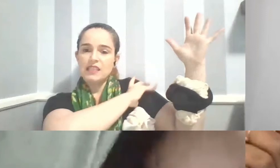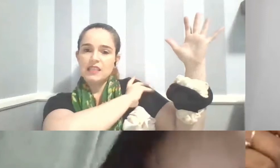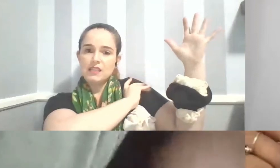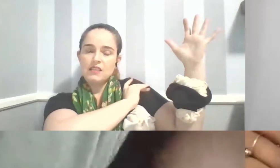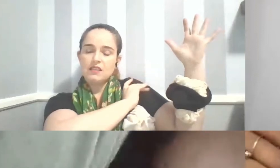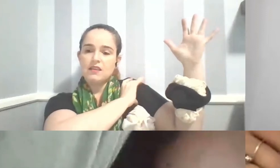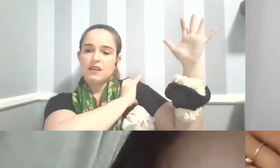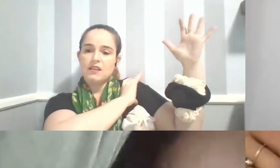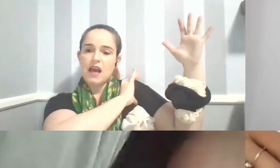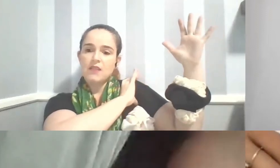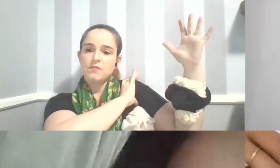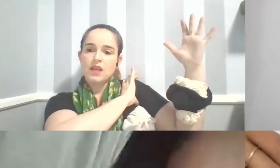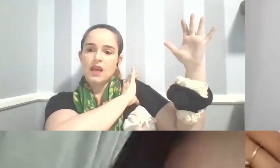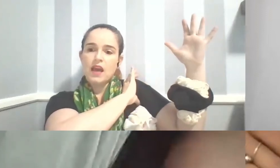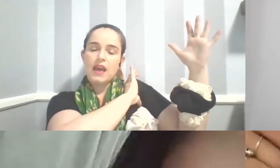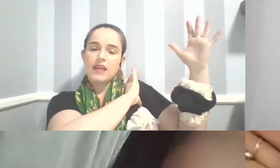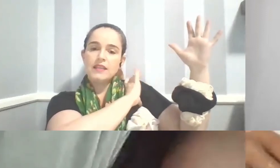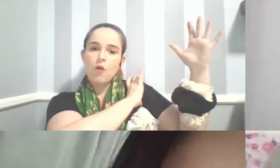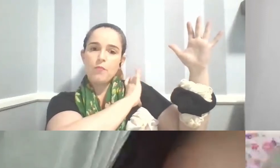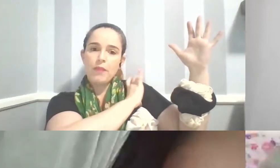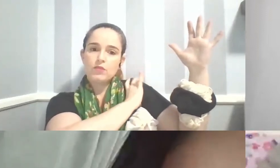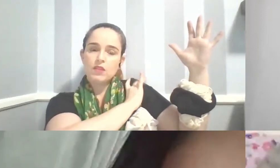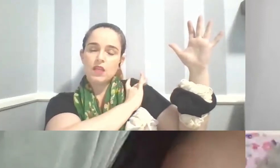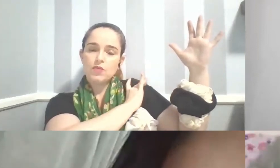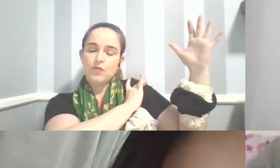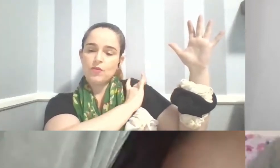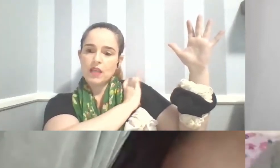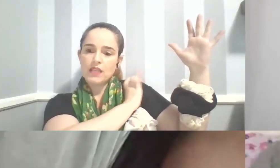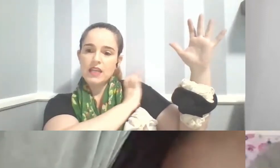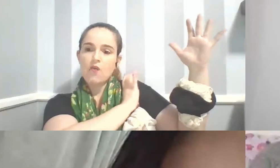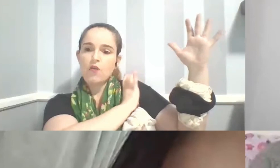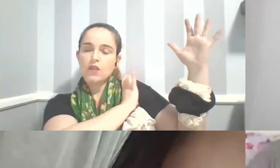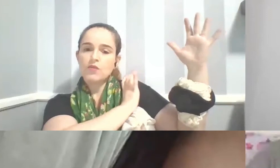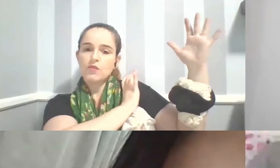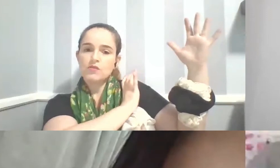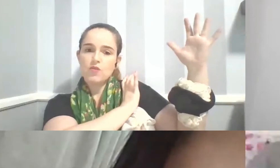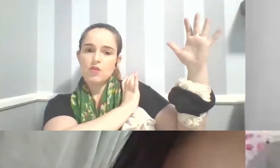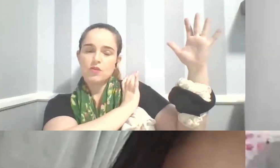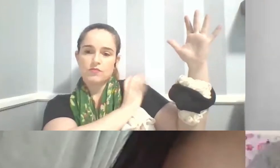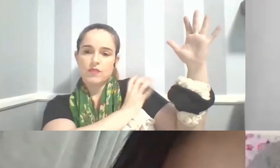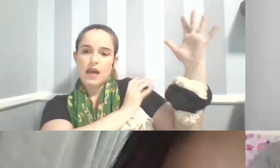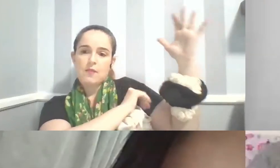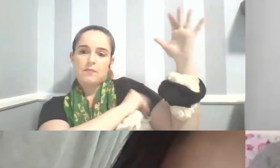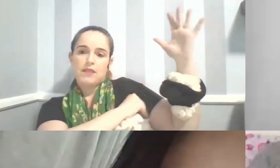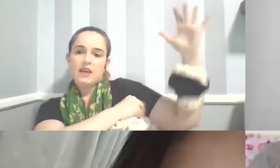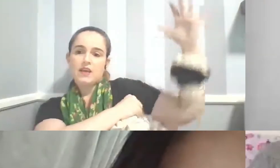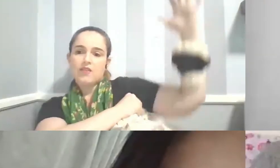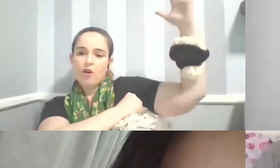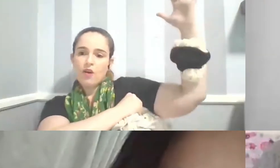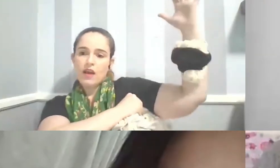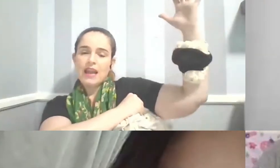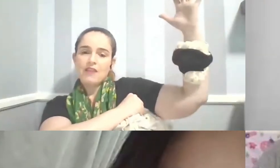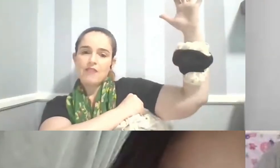de axila, tá? Interrompendo tanto o fluxo arterial quanto o fluxo venoso.